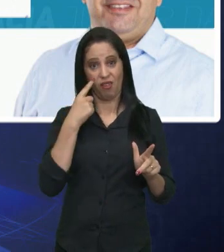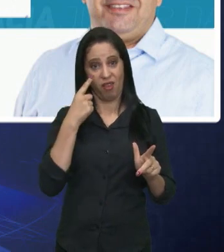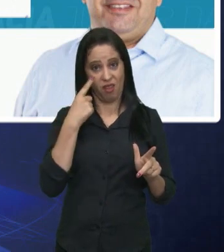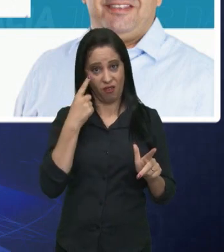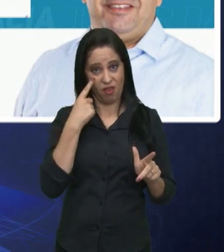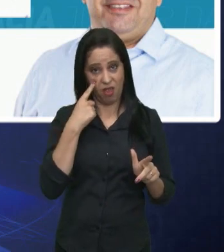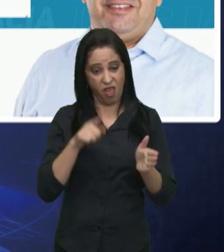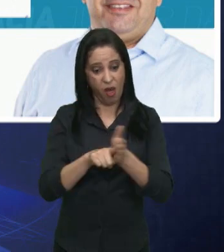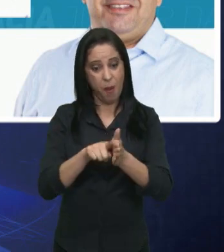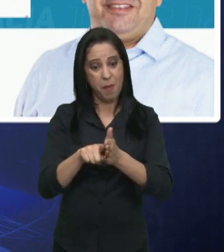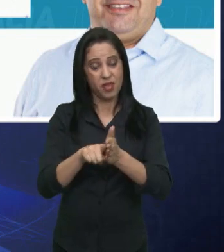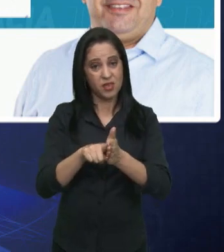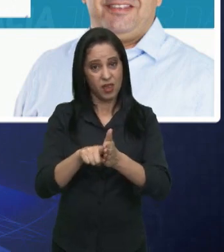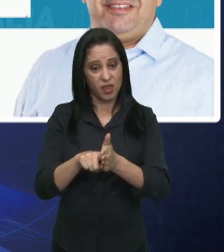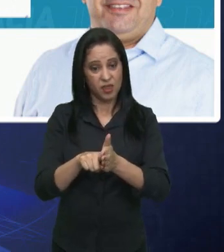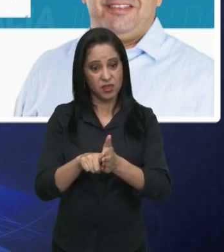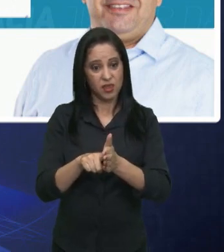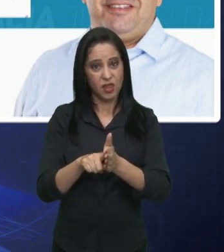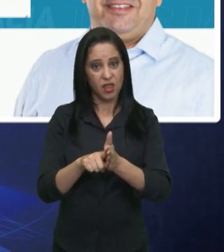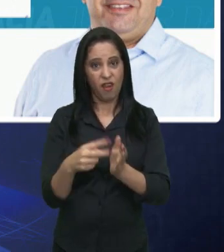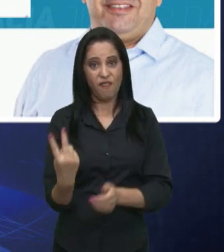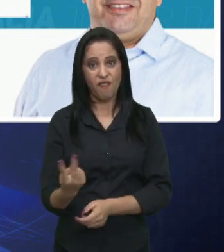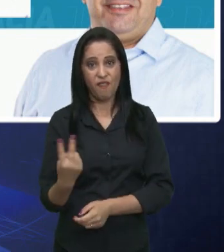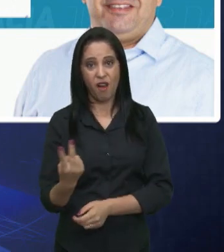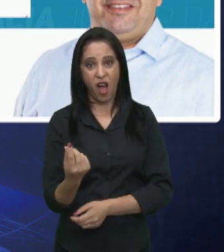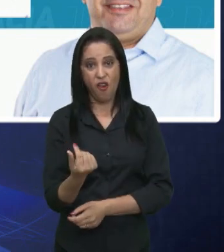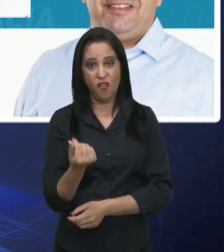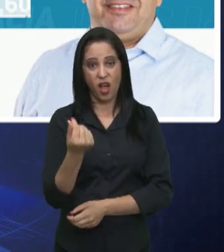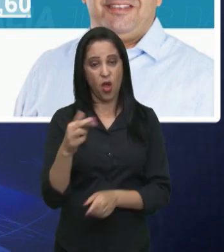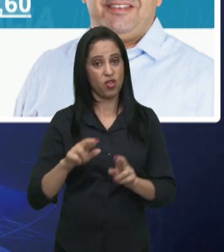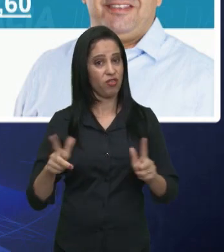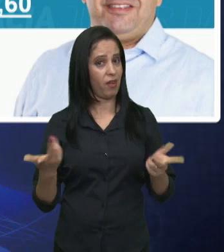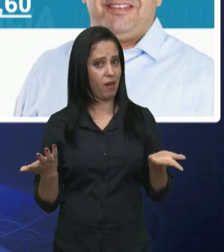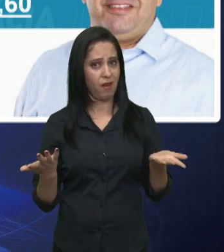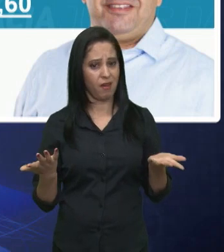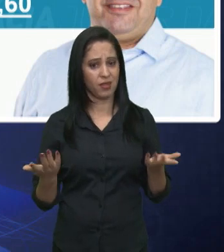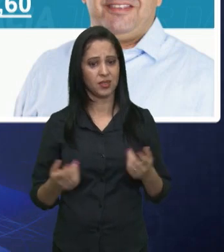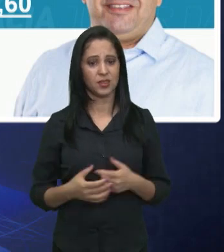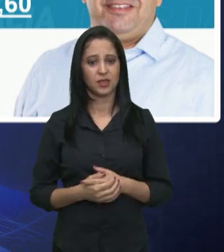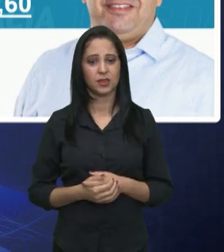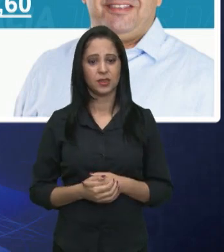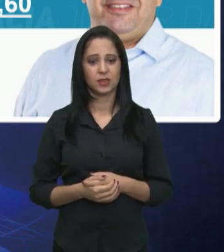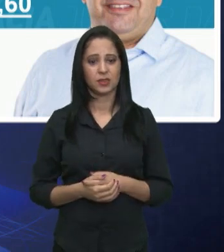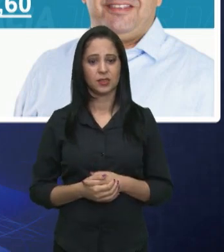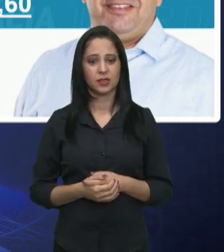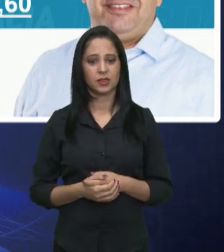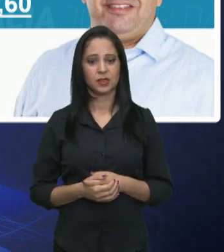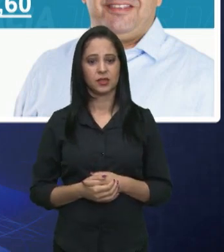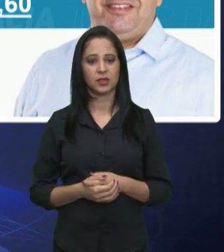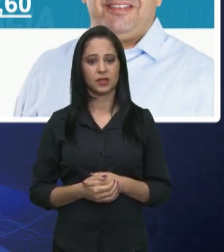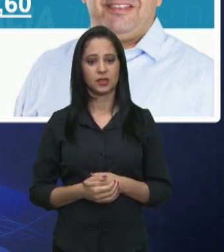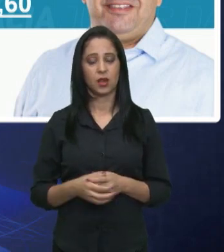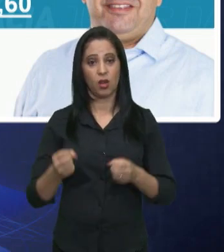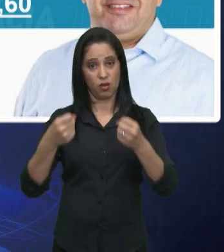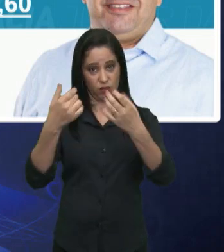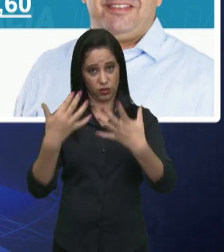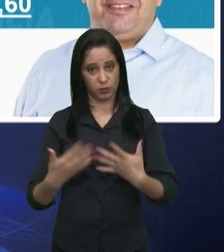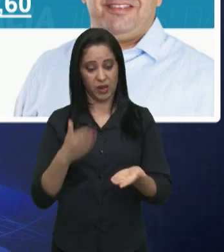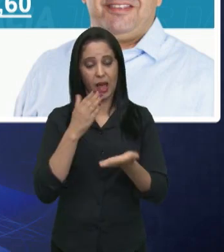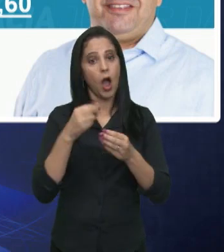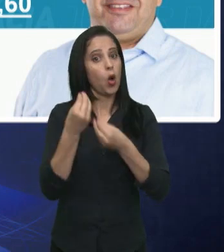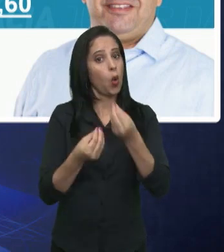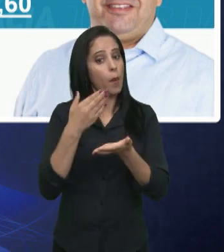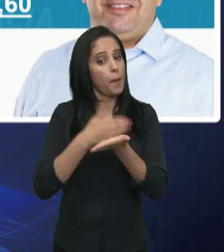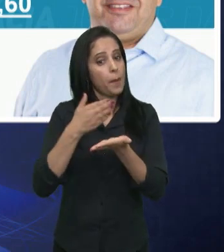do estudo. São valores divergentes. O próximo, por favor. E aqui eu vou falar um pouquinho do